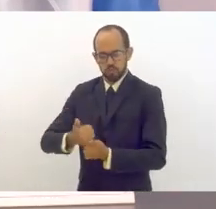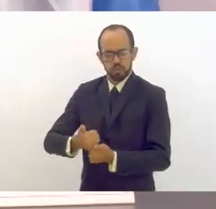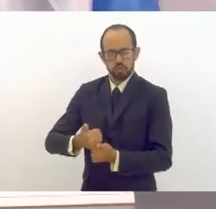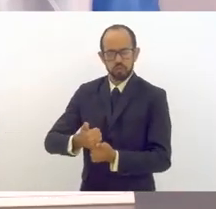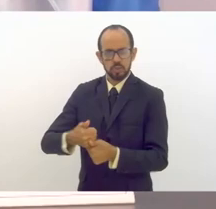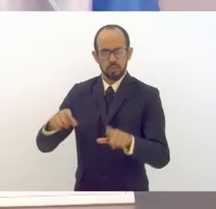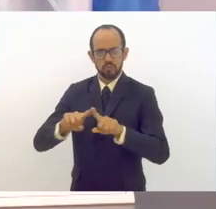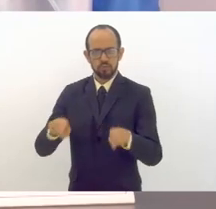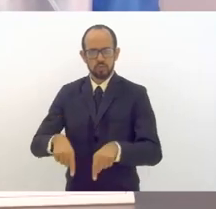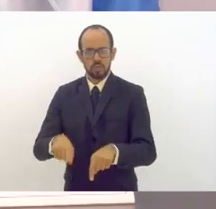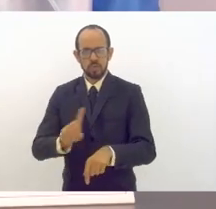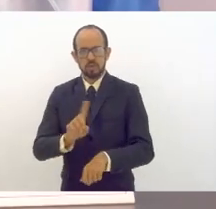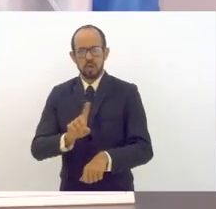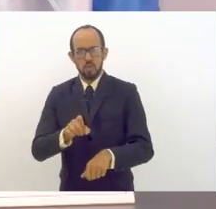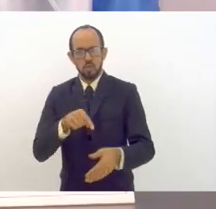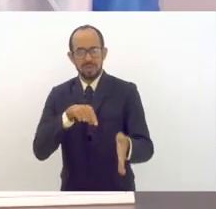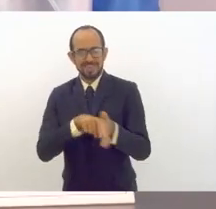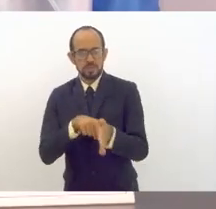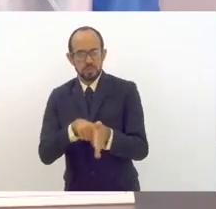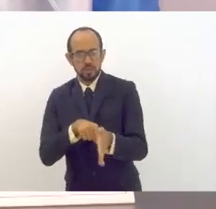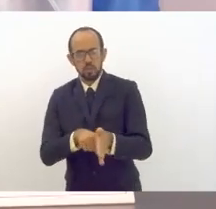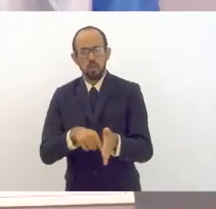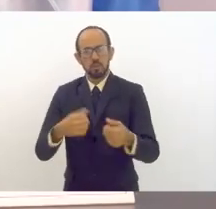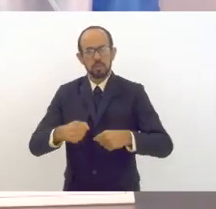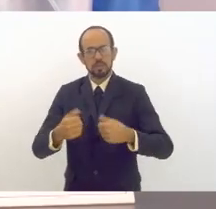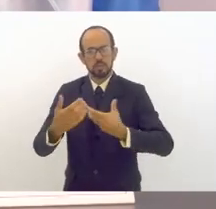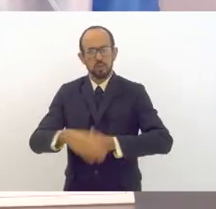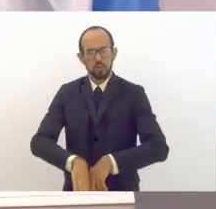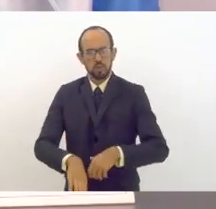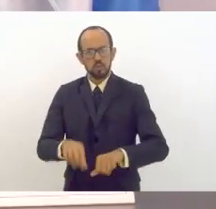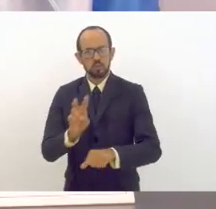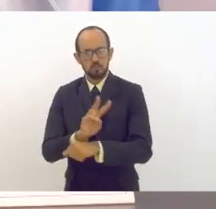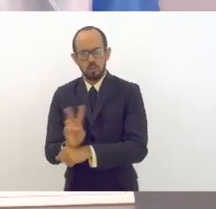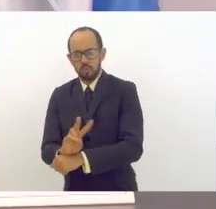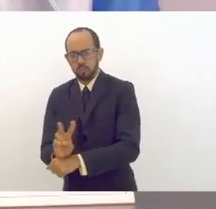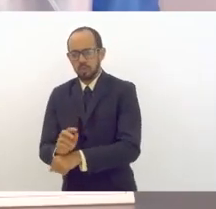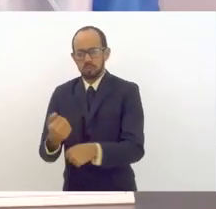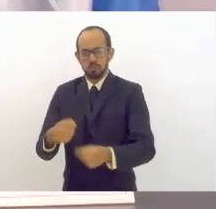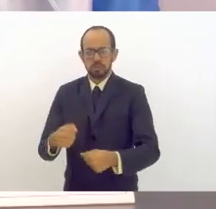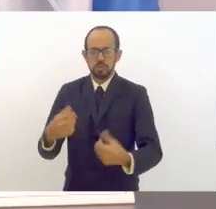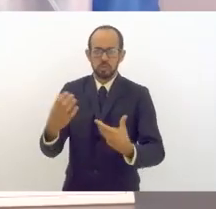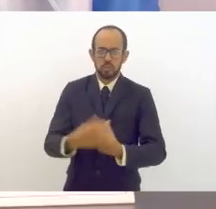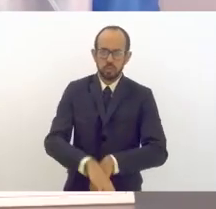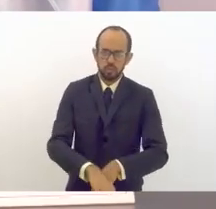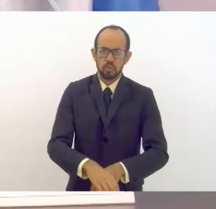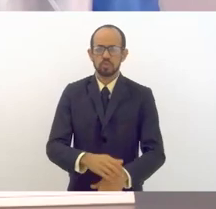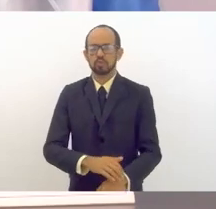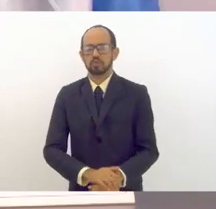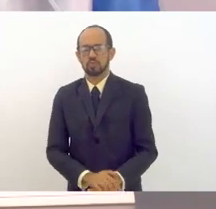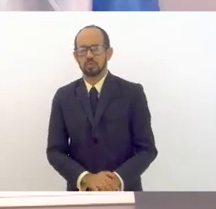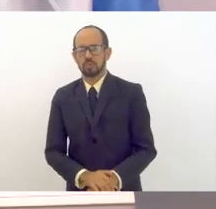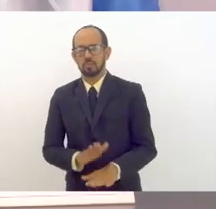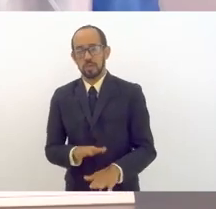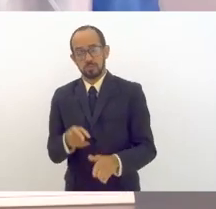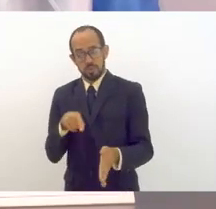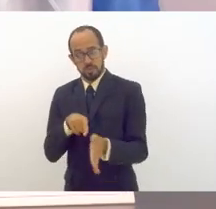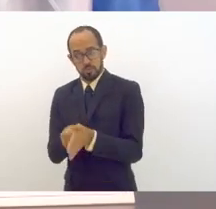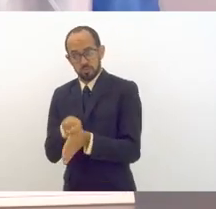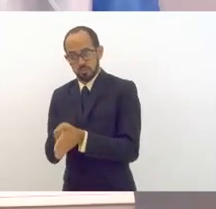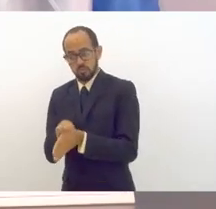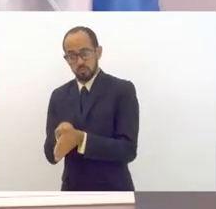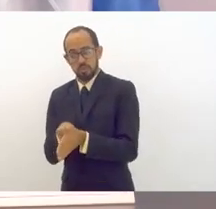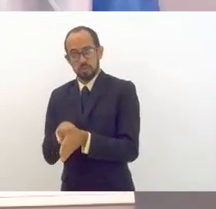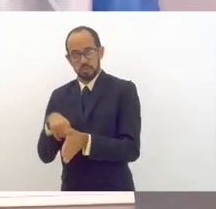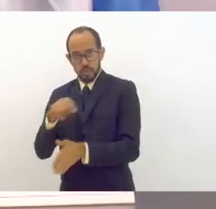ter inspetor, tem que ter concurso. Para ter porteiro, tem que ter contratação. Agora, para ter busca ativa, a gente precisa das